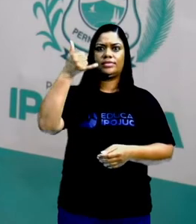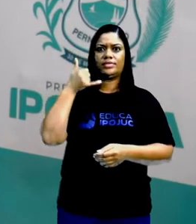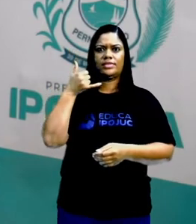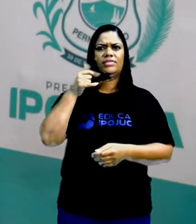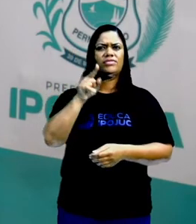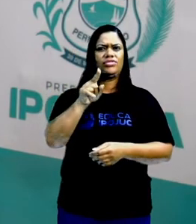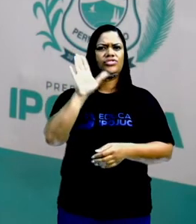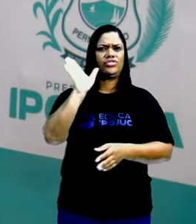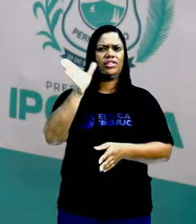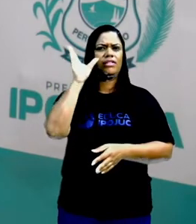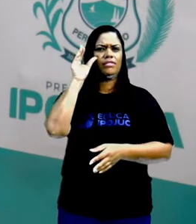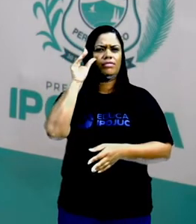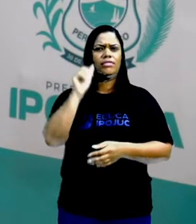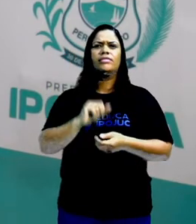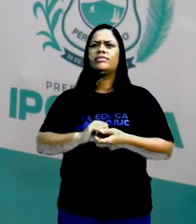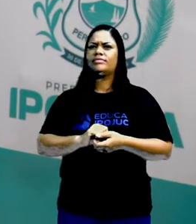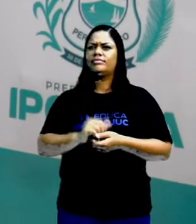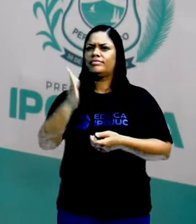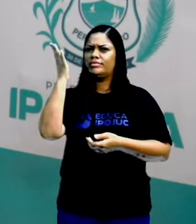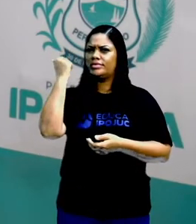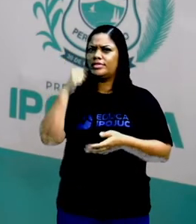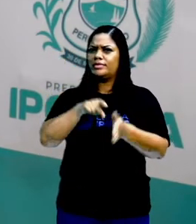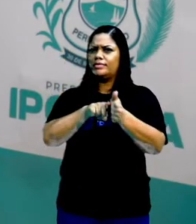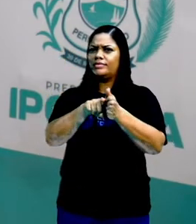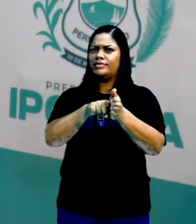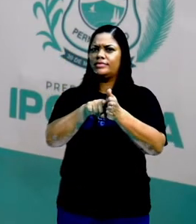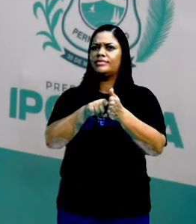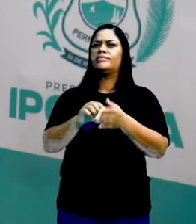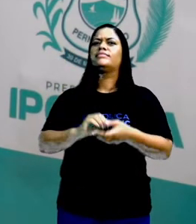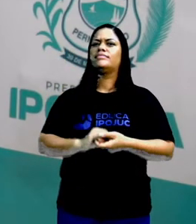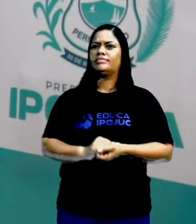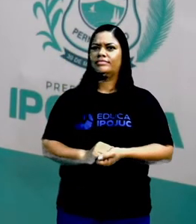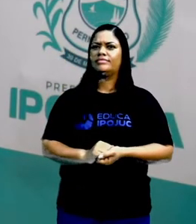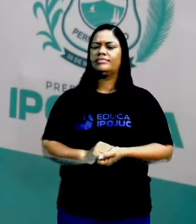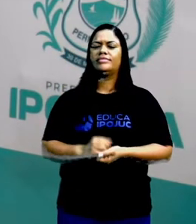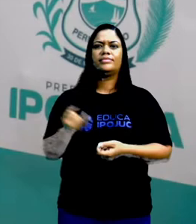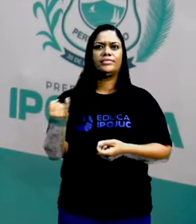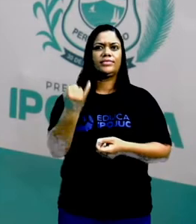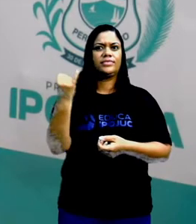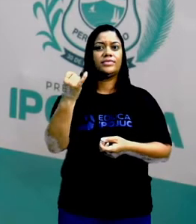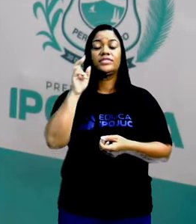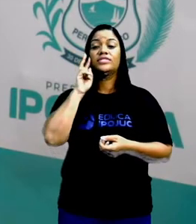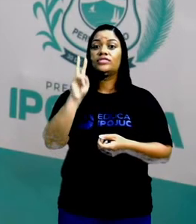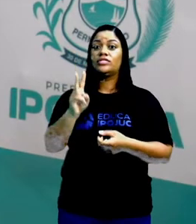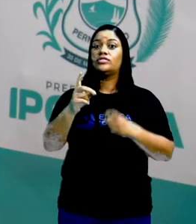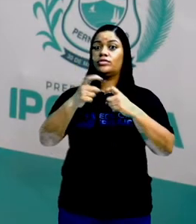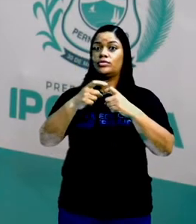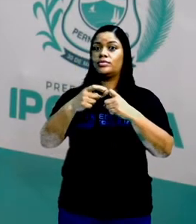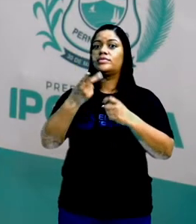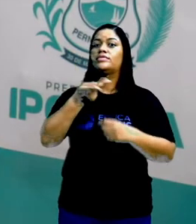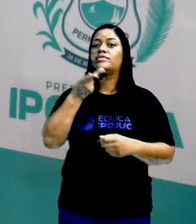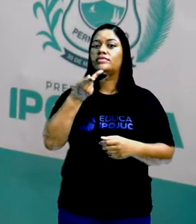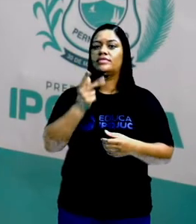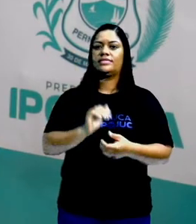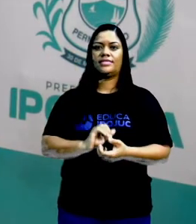teve curiosidade para pesquisar sobre isso? Fica aí a dica, pessoal. Vê aí o que é que os médicos dizem,